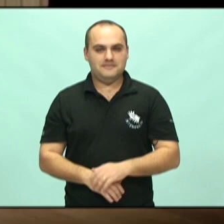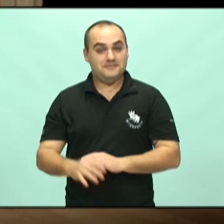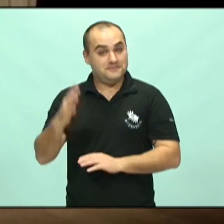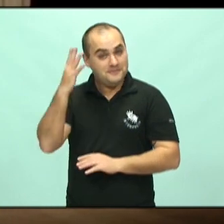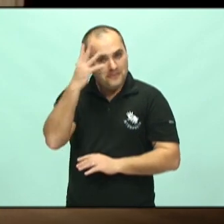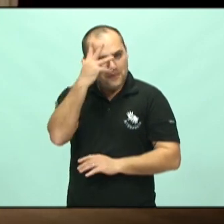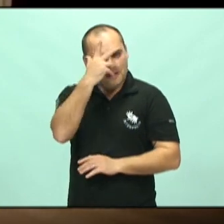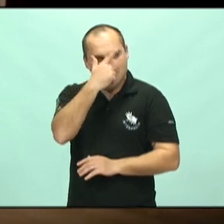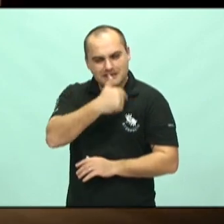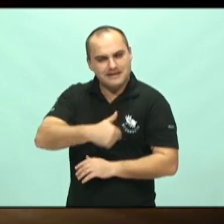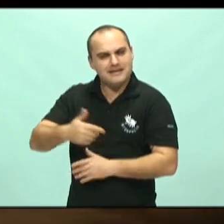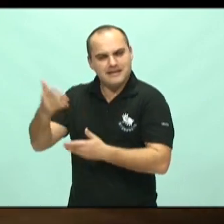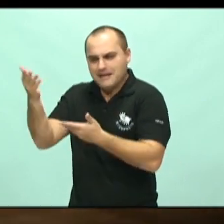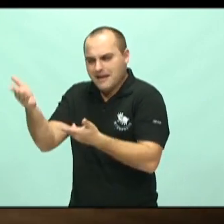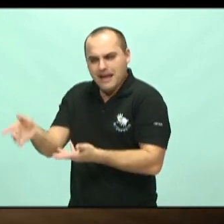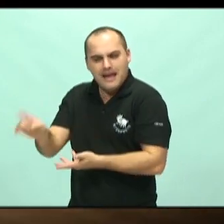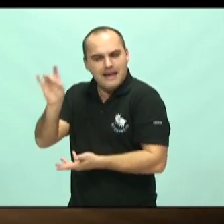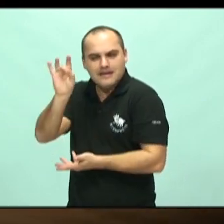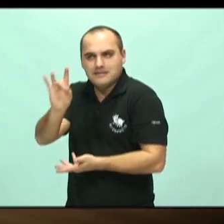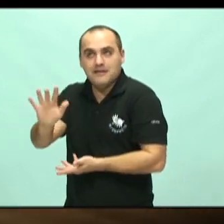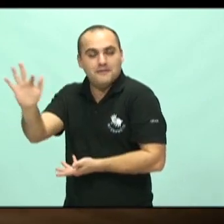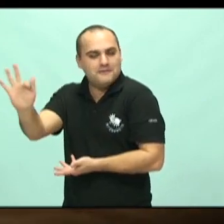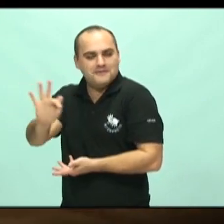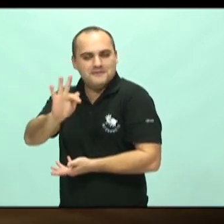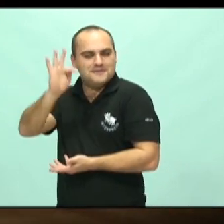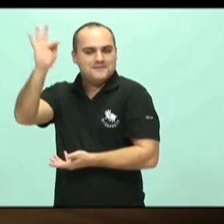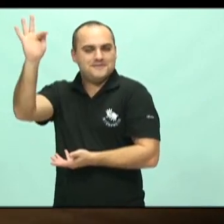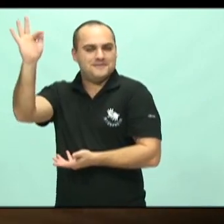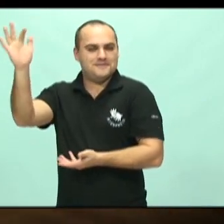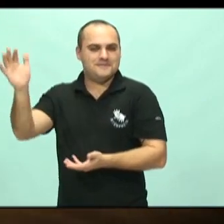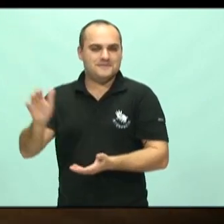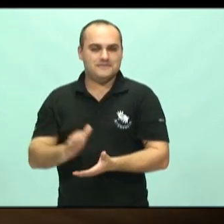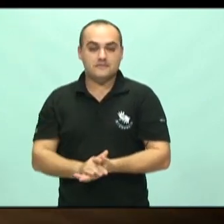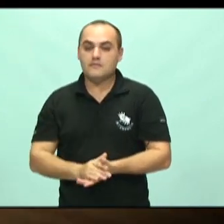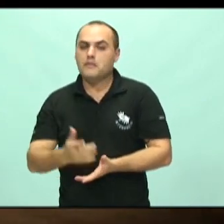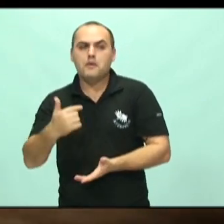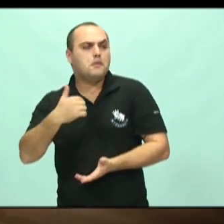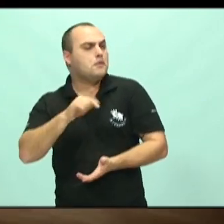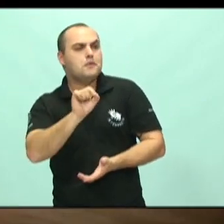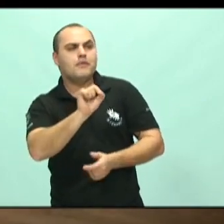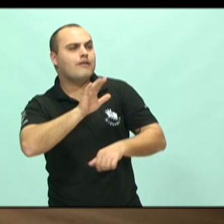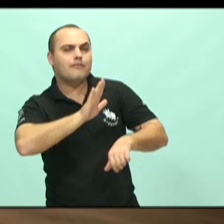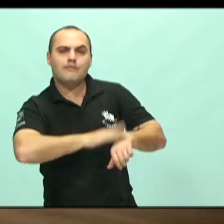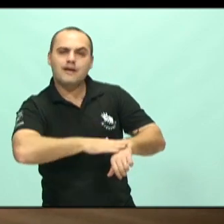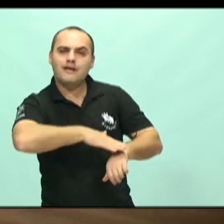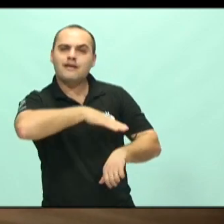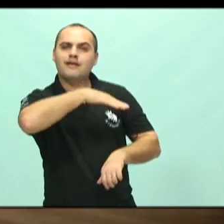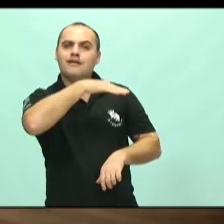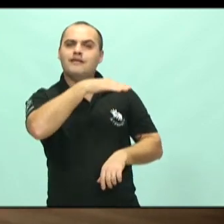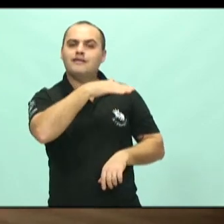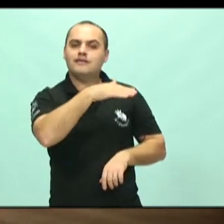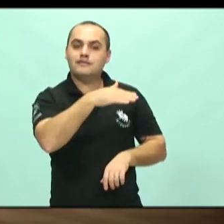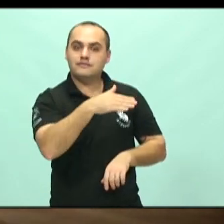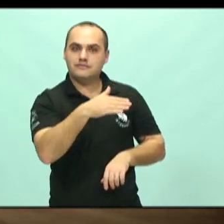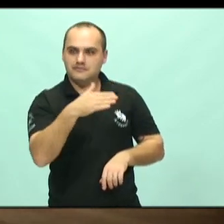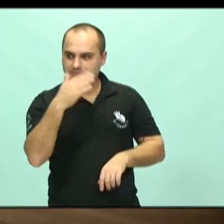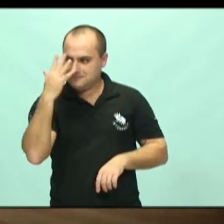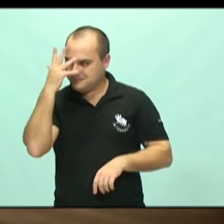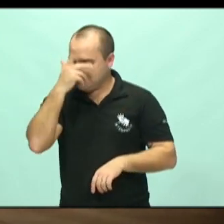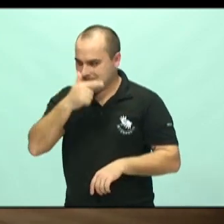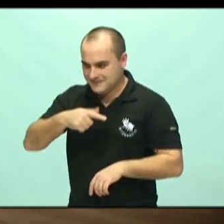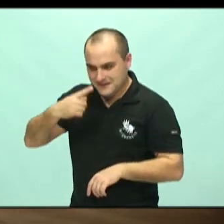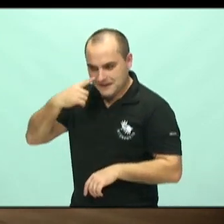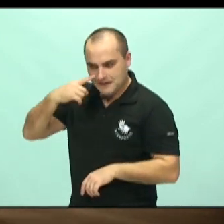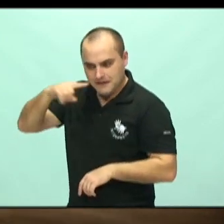Bonitinha, é só isso que você vai ser. E o que mais? Bonitinha,